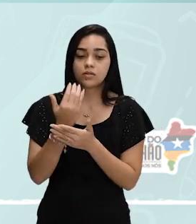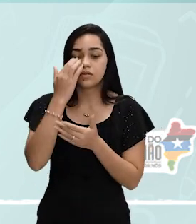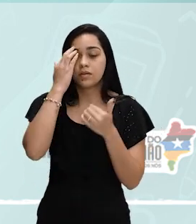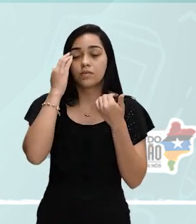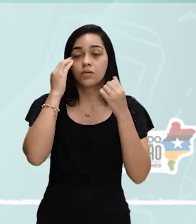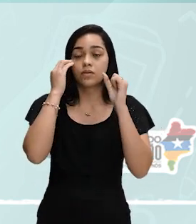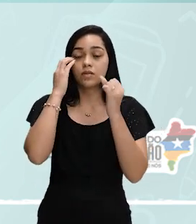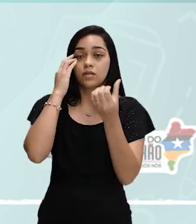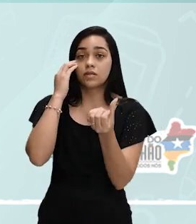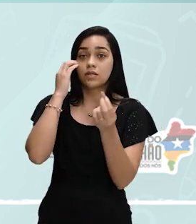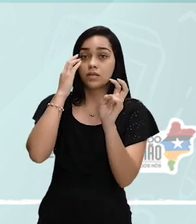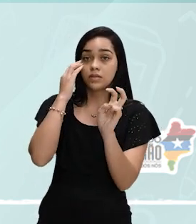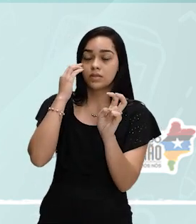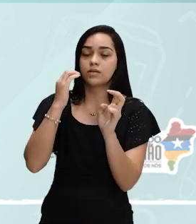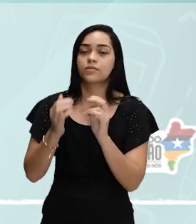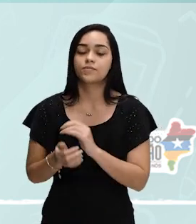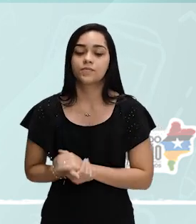Em